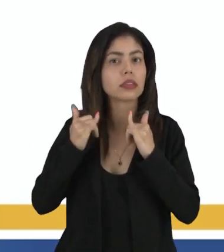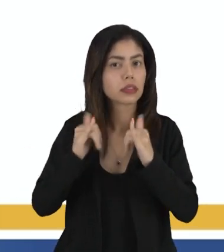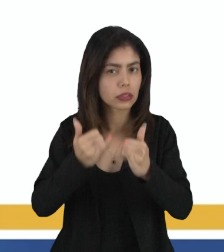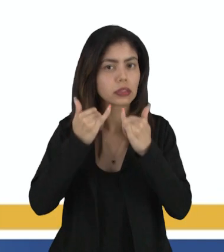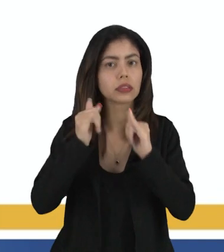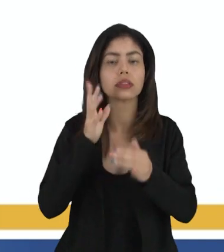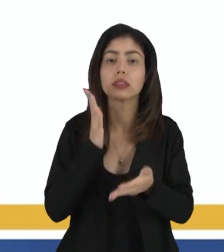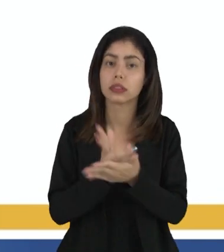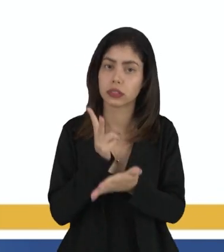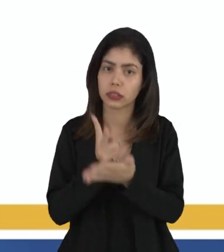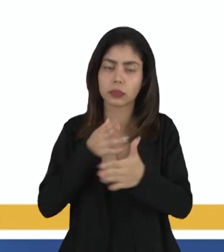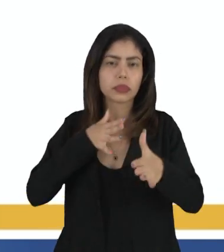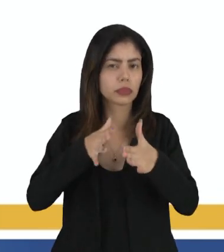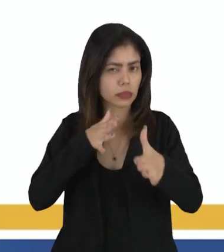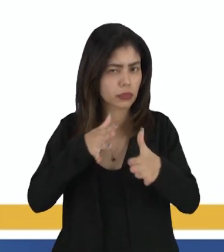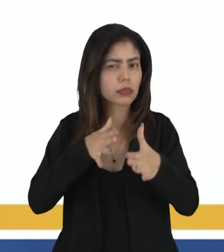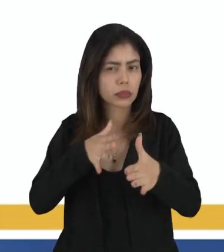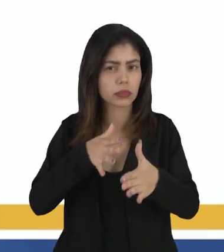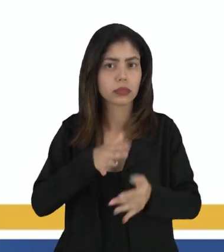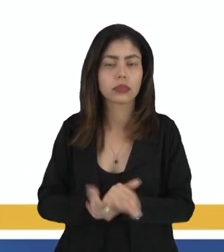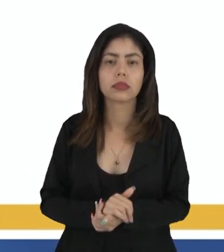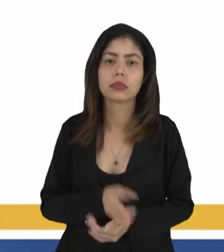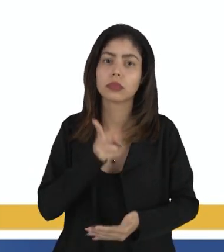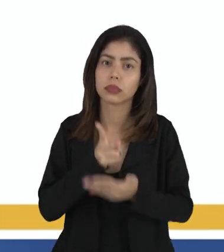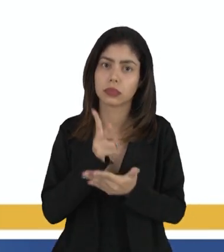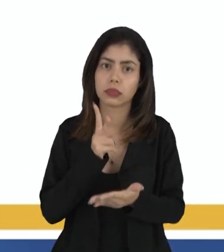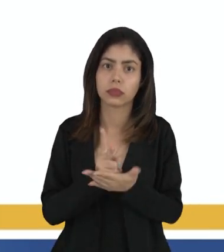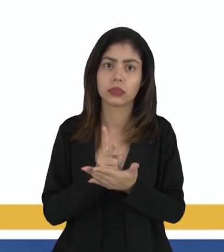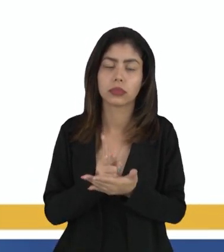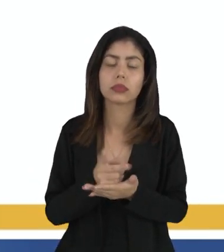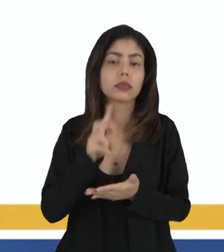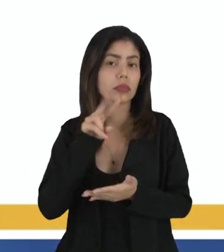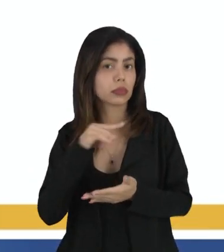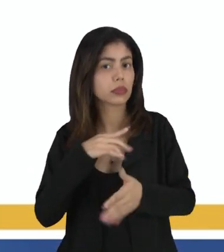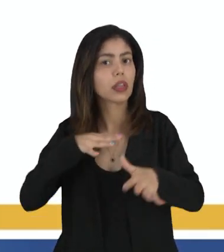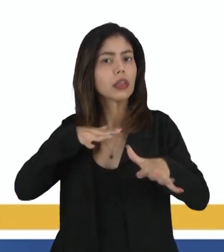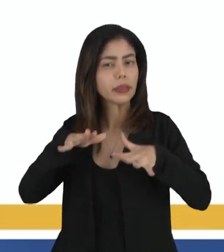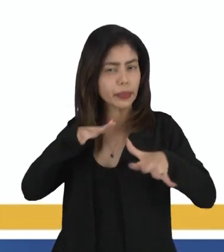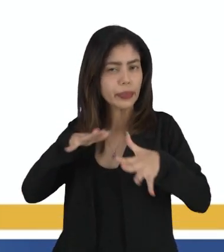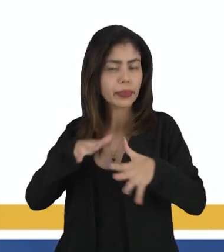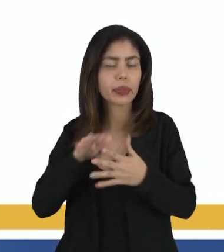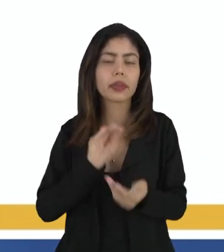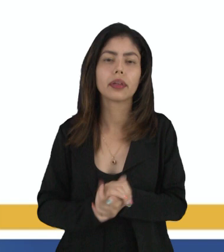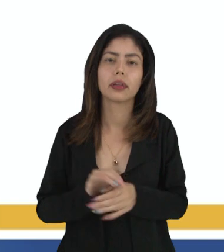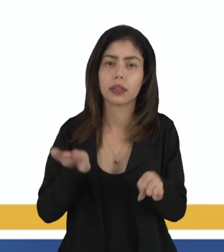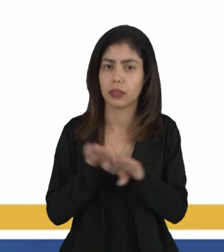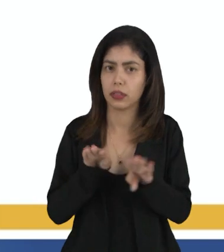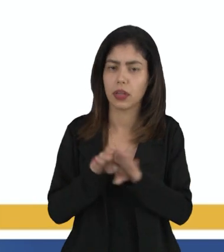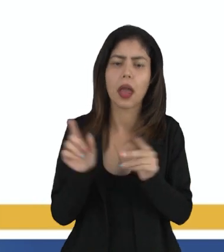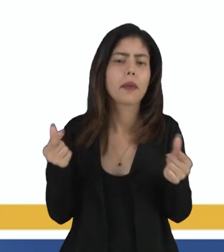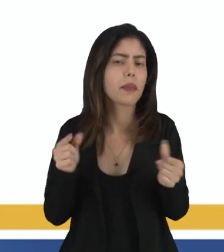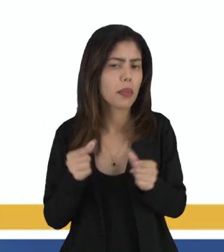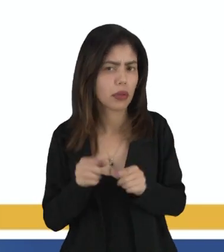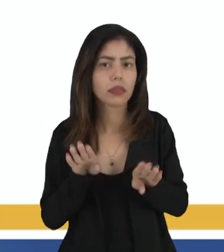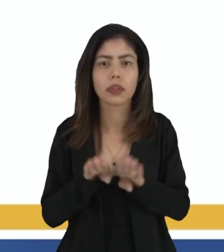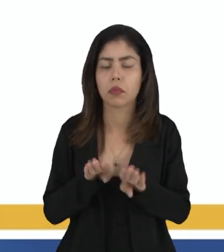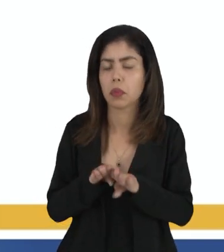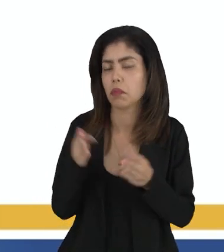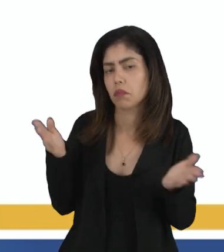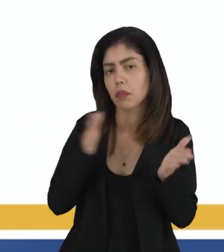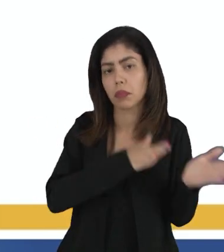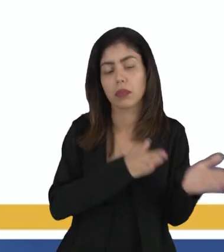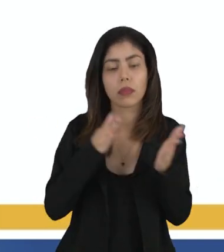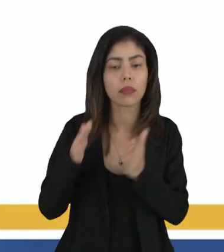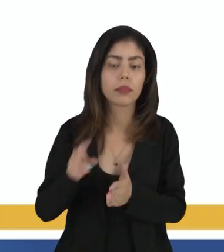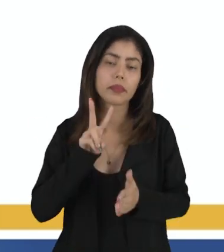em constante agitação. Então, dependendo do grau de energia, elas vão vibrar mais, elas podem vibrar menos, e a partir daí a